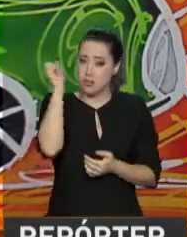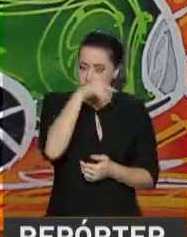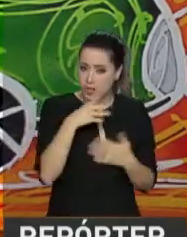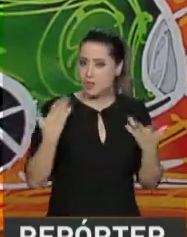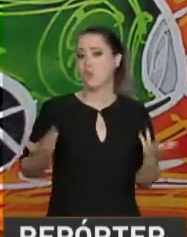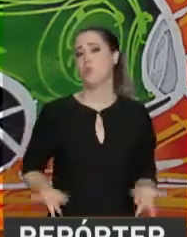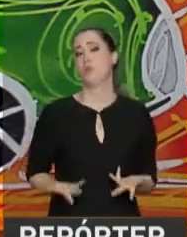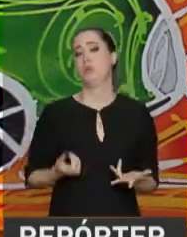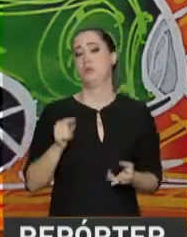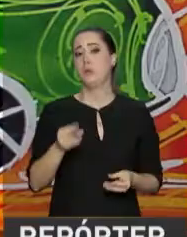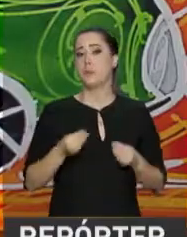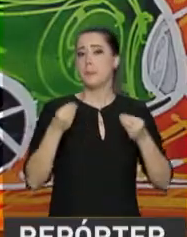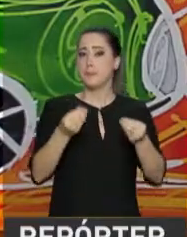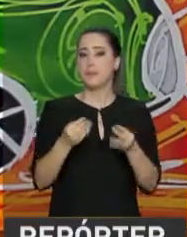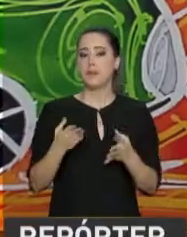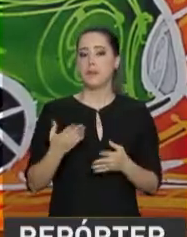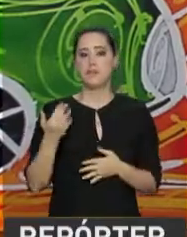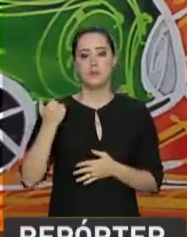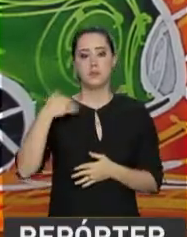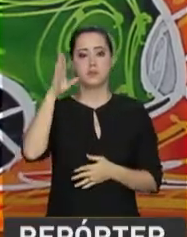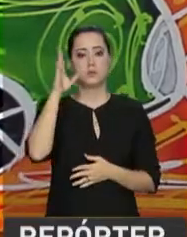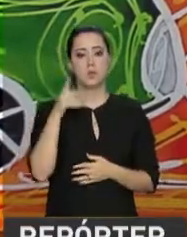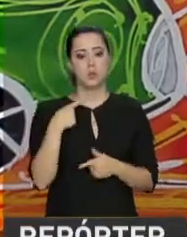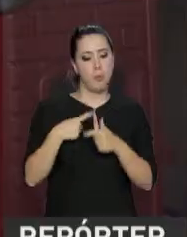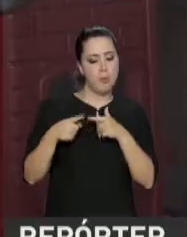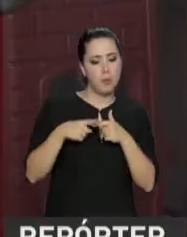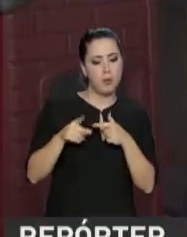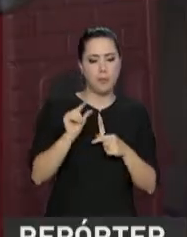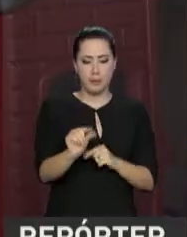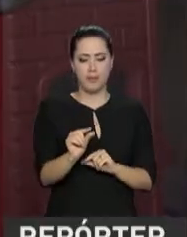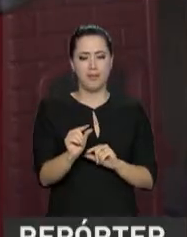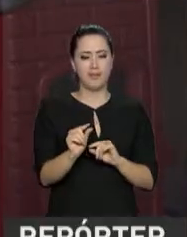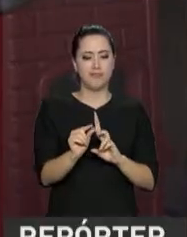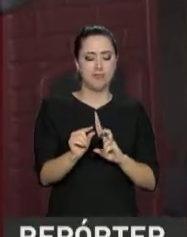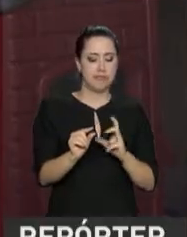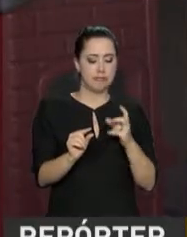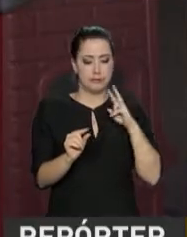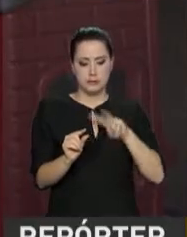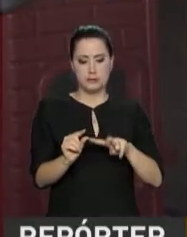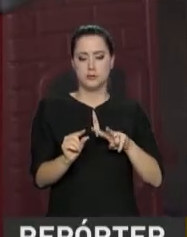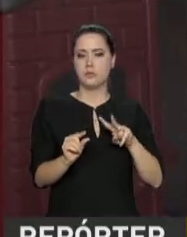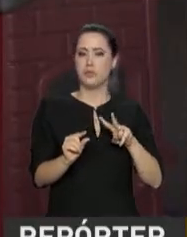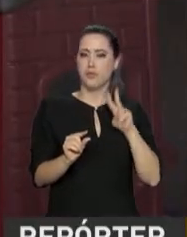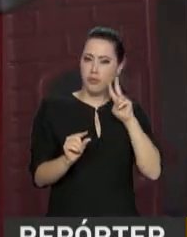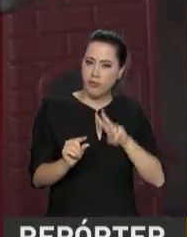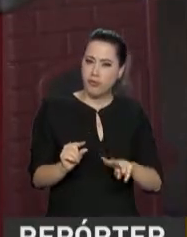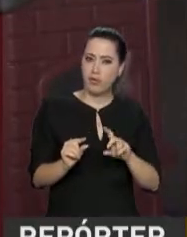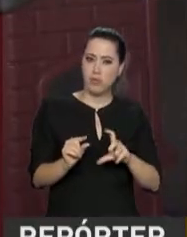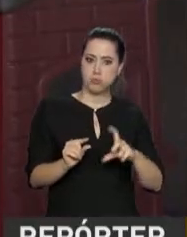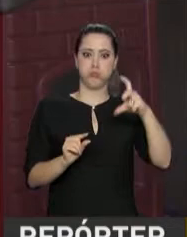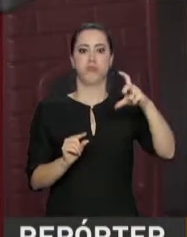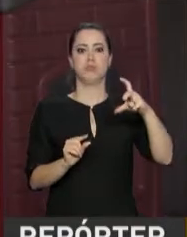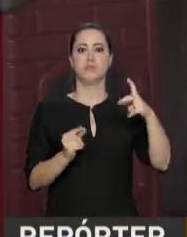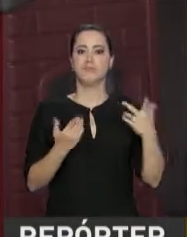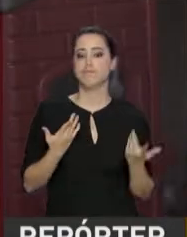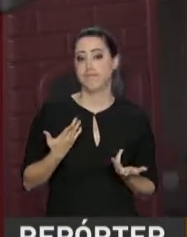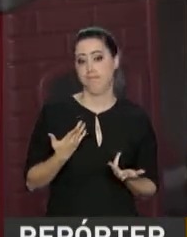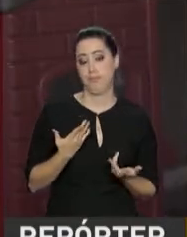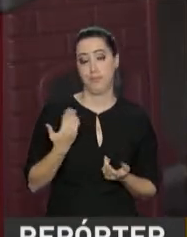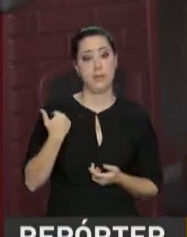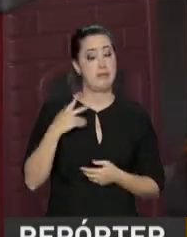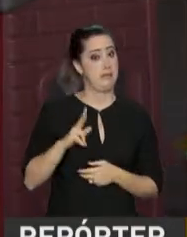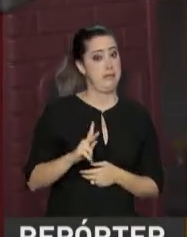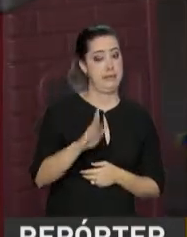você dá porque né para aquela o fato e as pessoas estão realizando cada vez mais trabalho voluntário